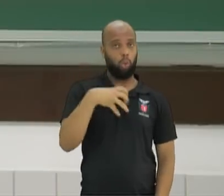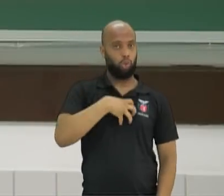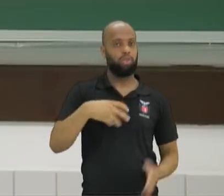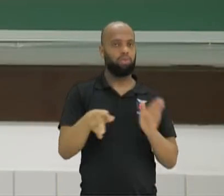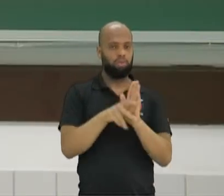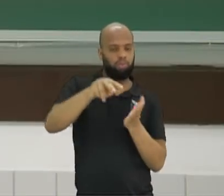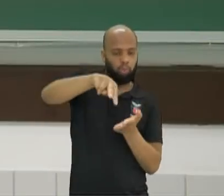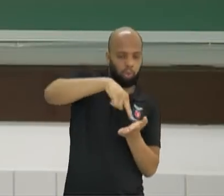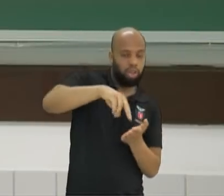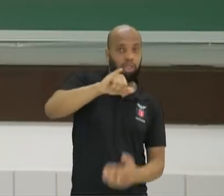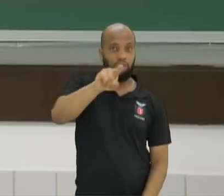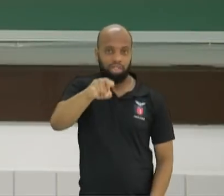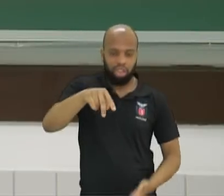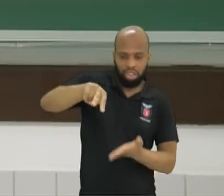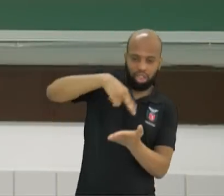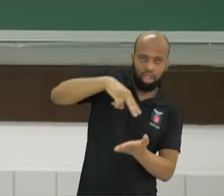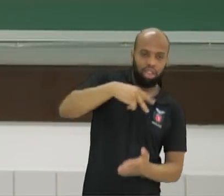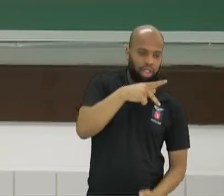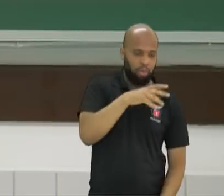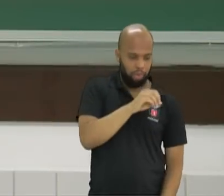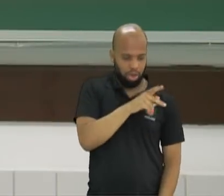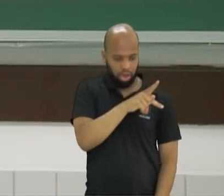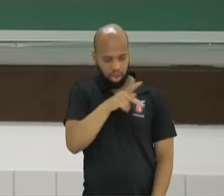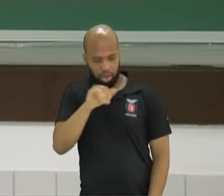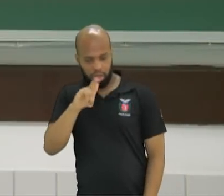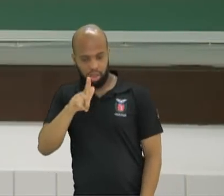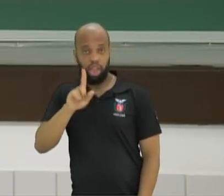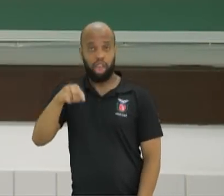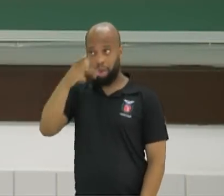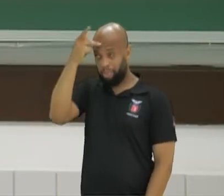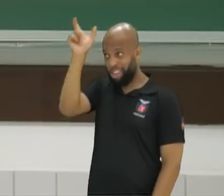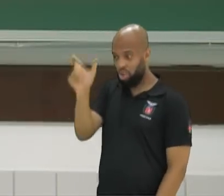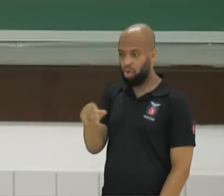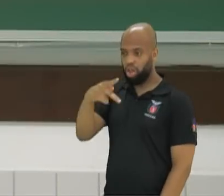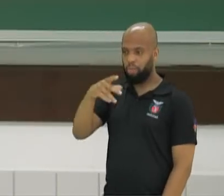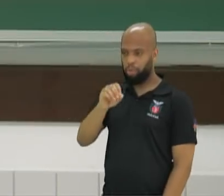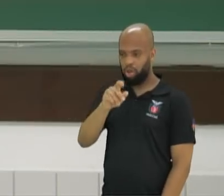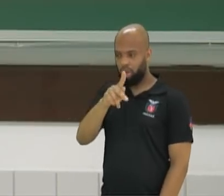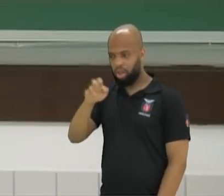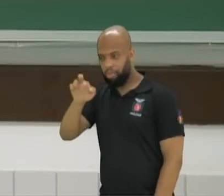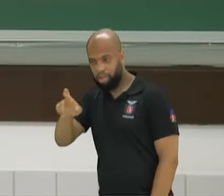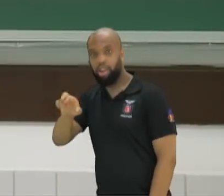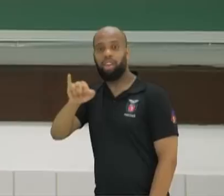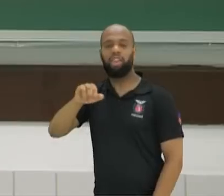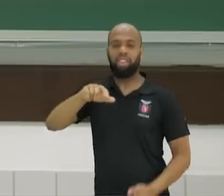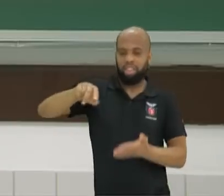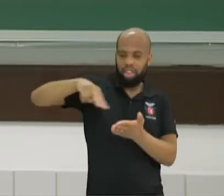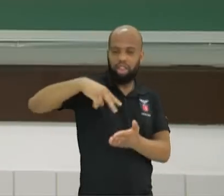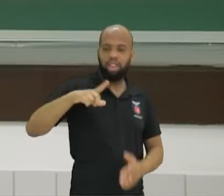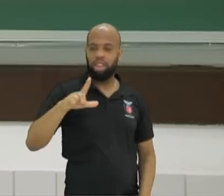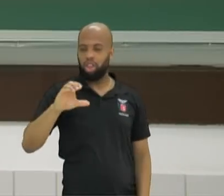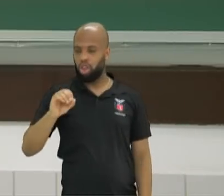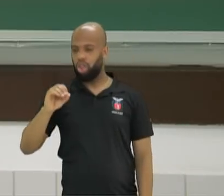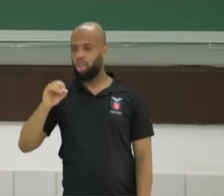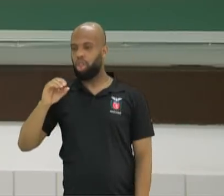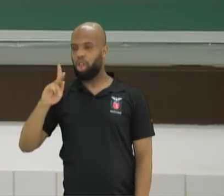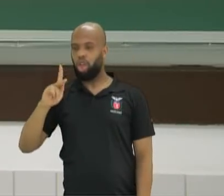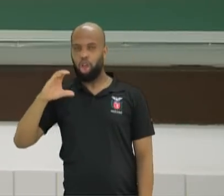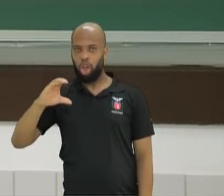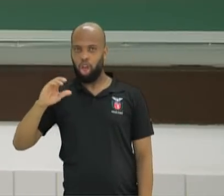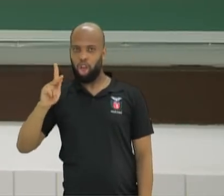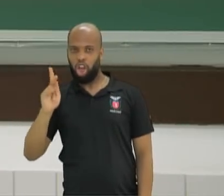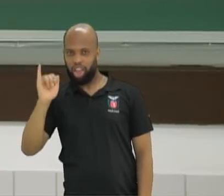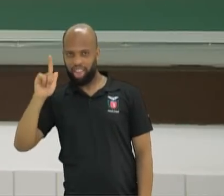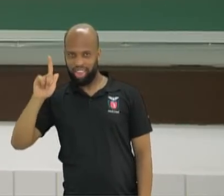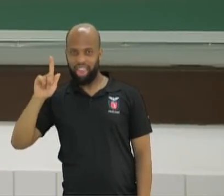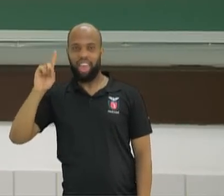dança. E quem dança popping é o popper. Assim como quem dança o locking é o locker, tá?